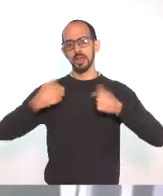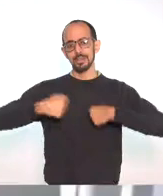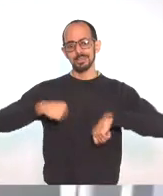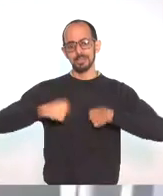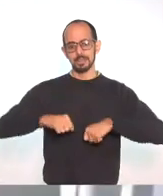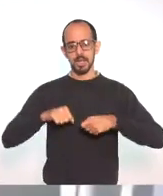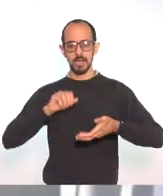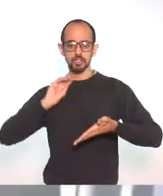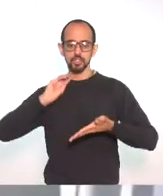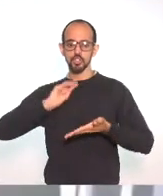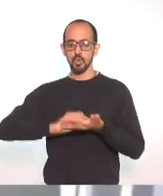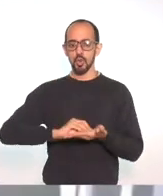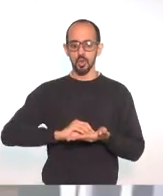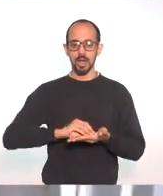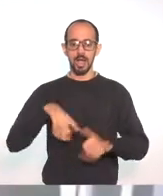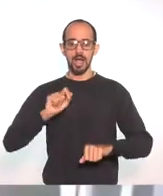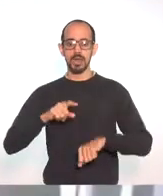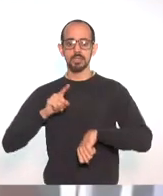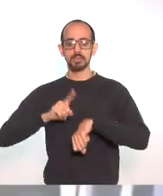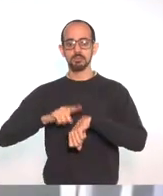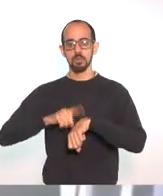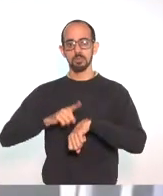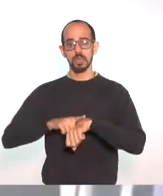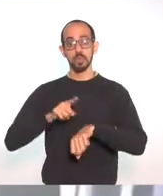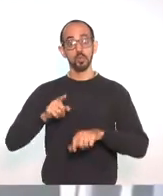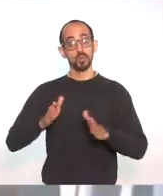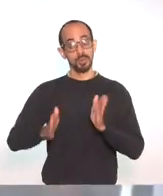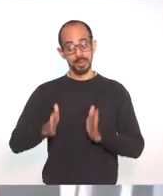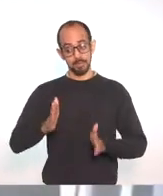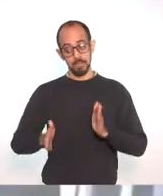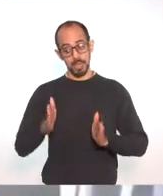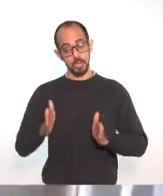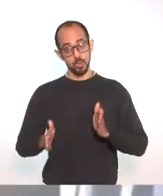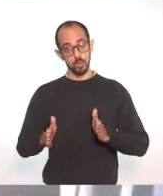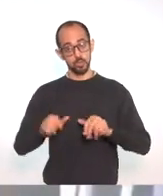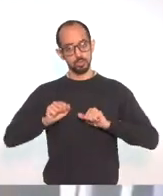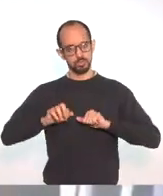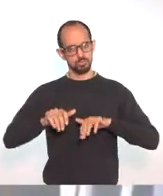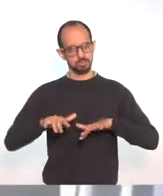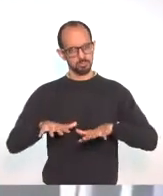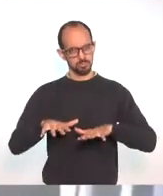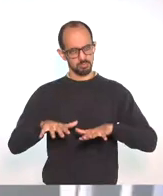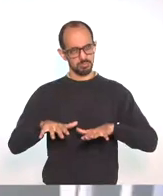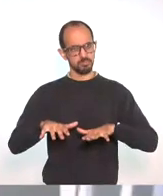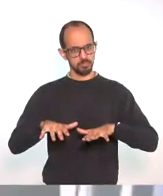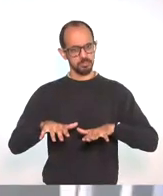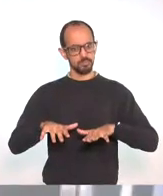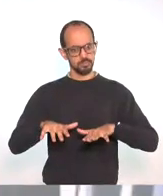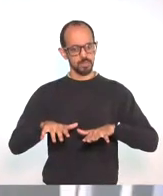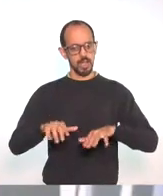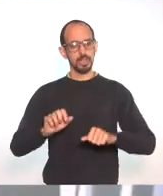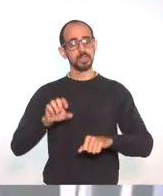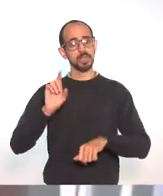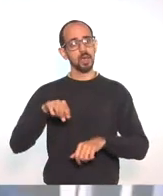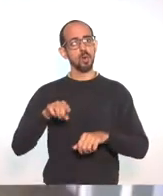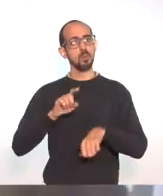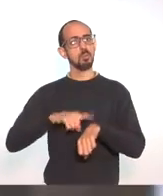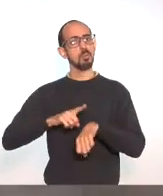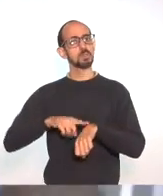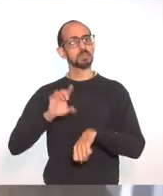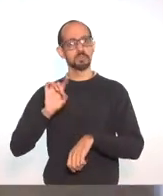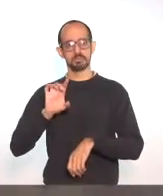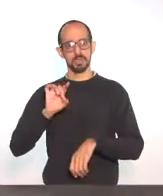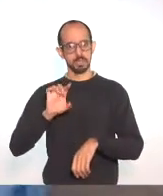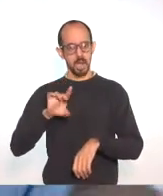a necessidade de marcar essa questão da temporalidade né porque academias epidemias endemias são períodos excepcionais né